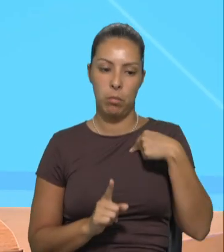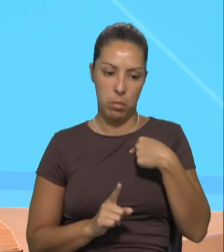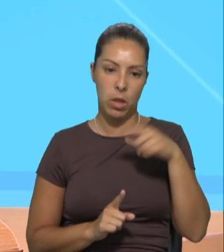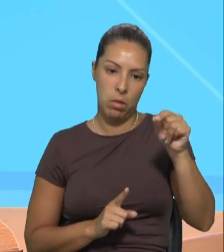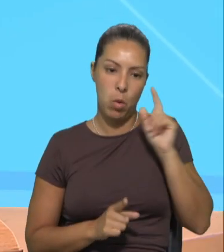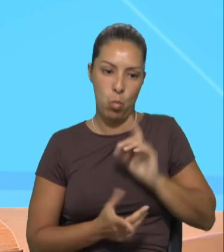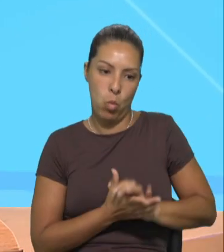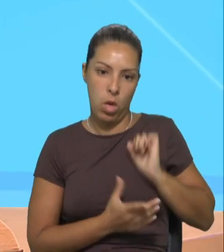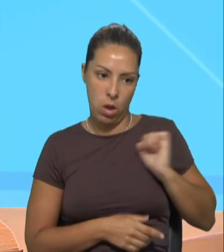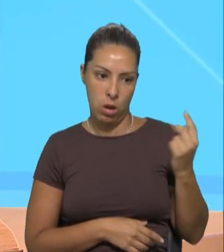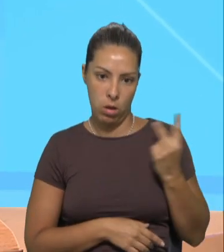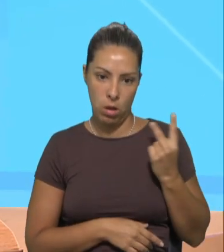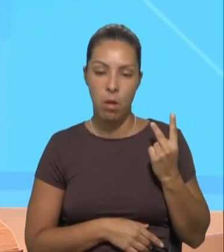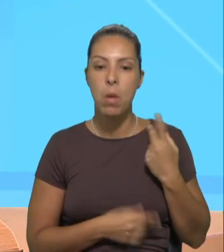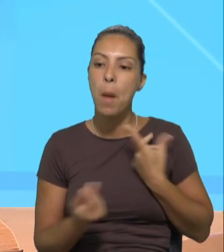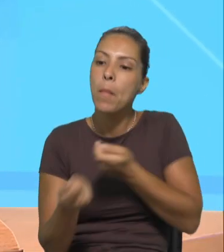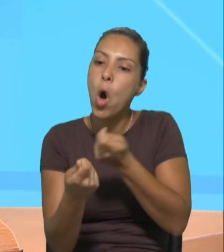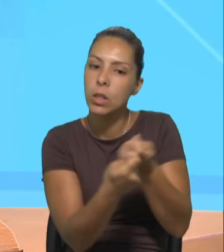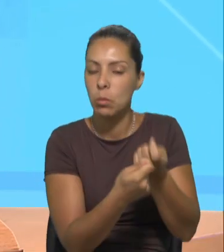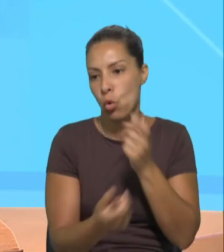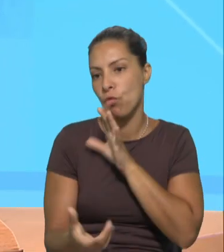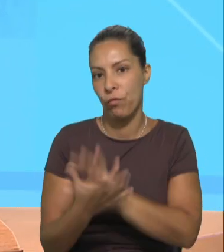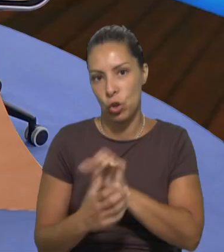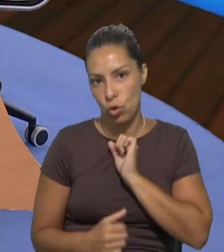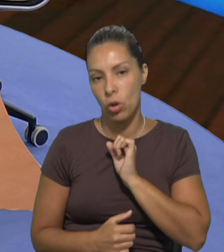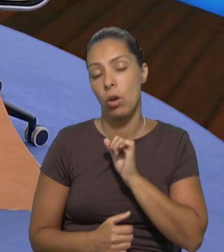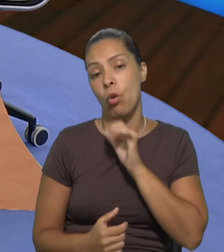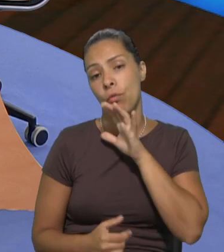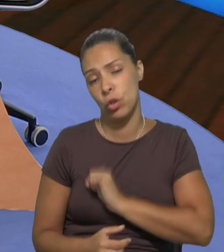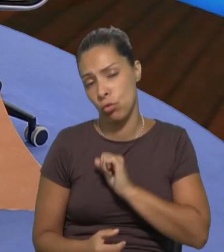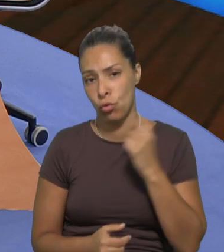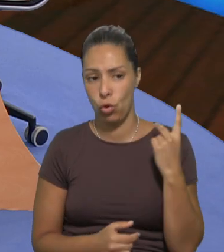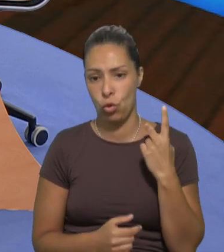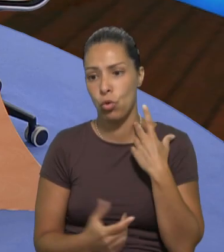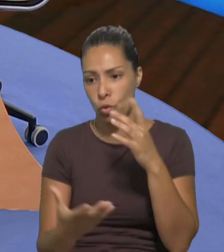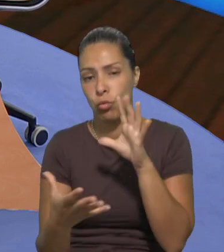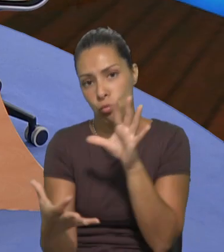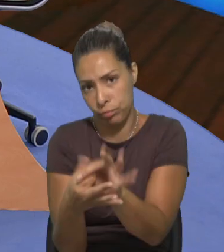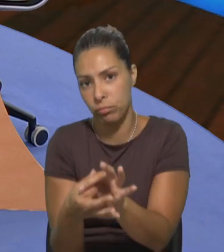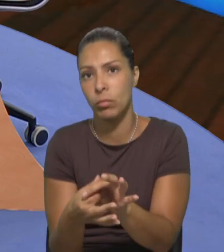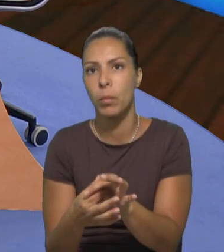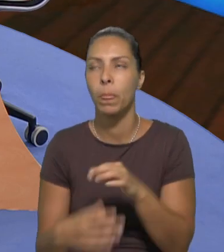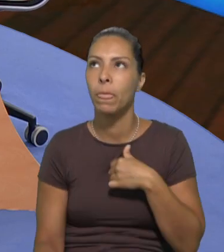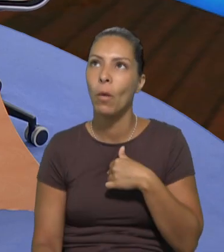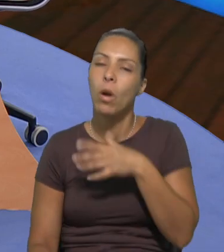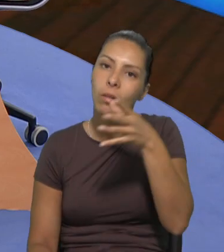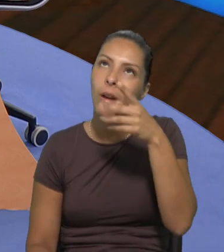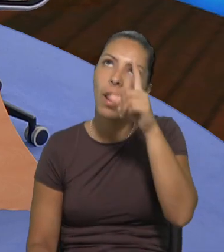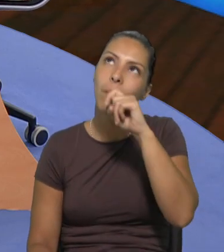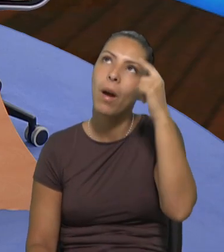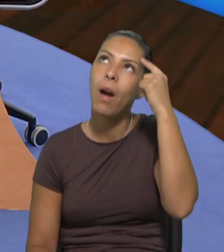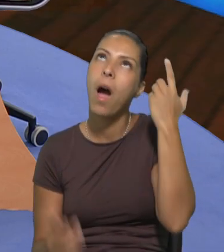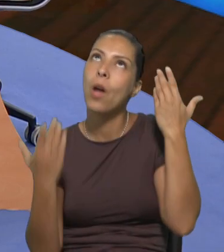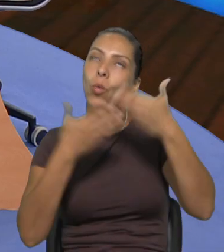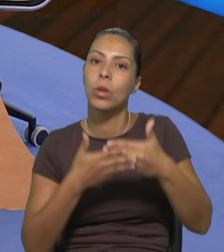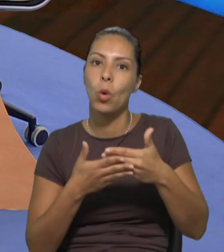grande proximidade aos nossos filhos, de grande cumplicidade. Estou a dizer isto e estou-me a lembrar as noites na autocaravana a jogar